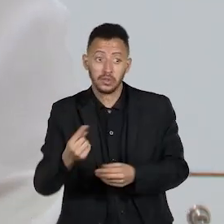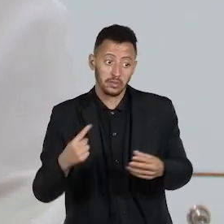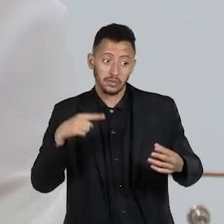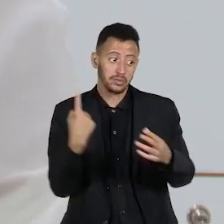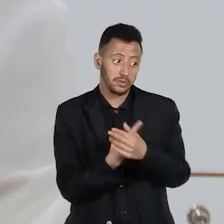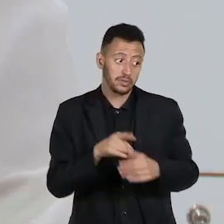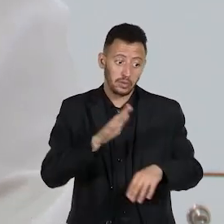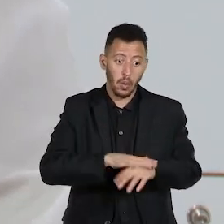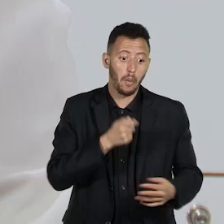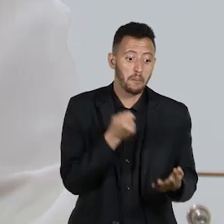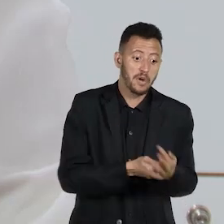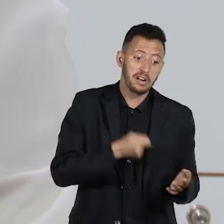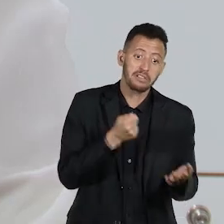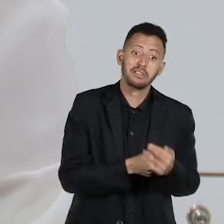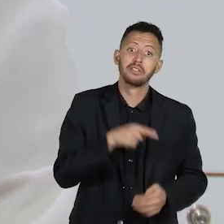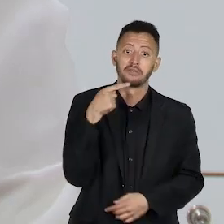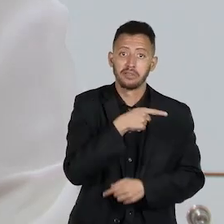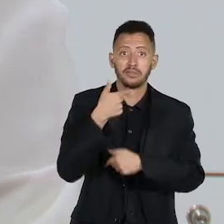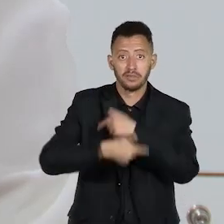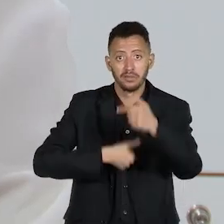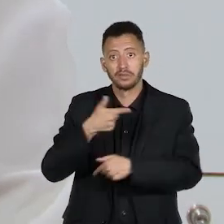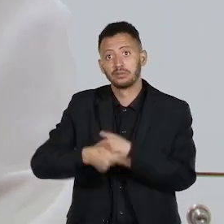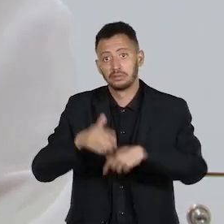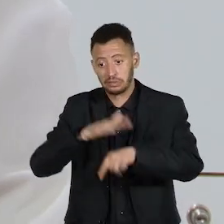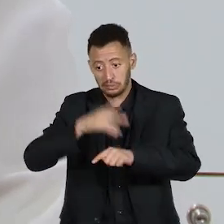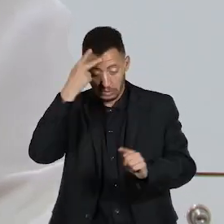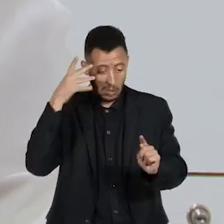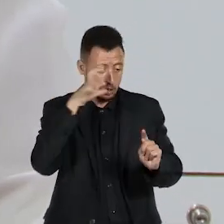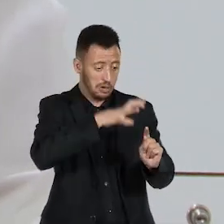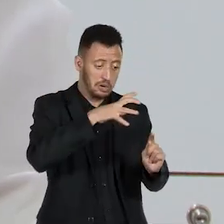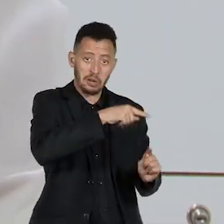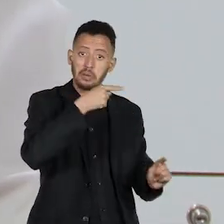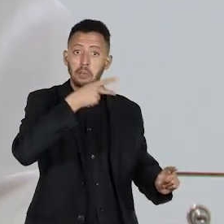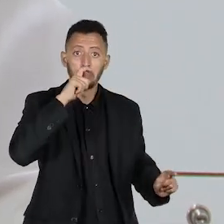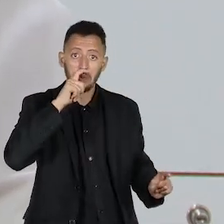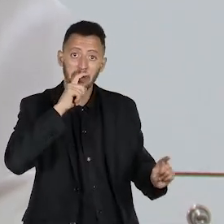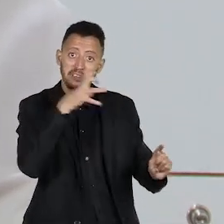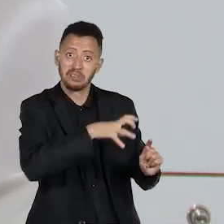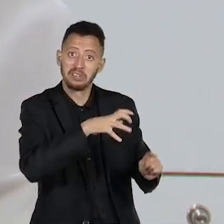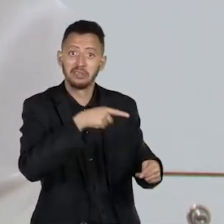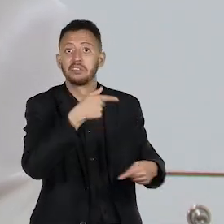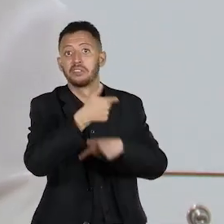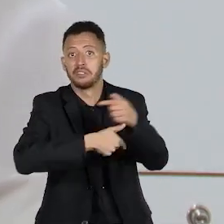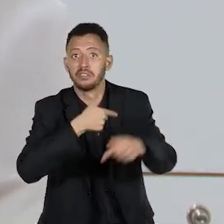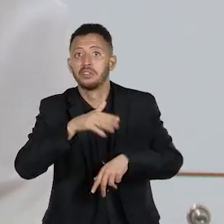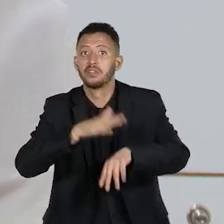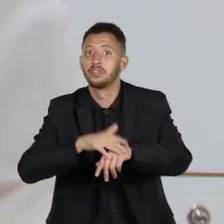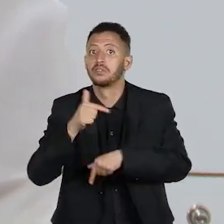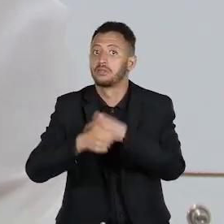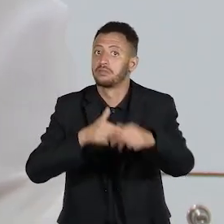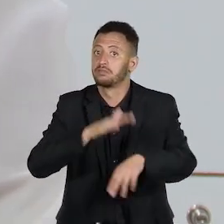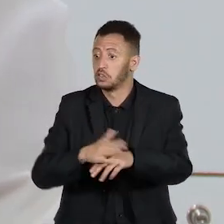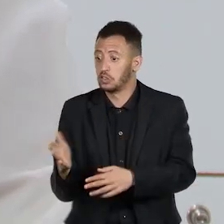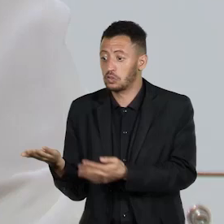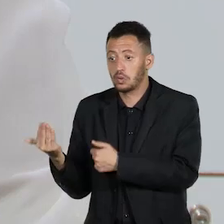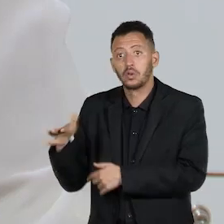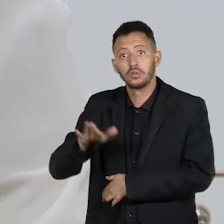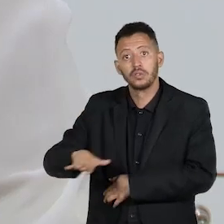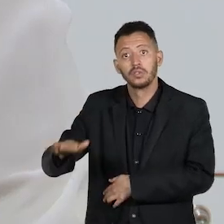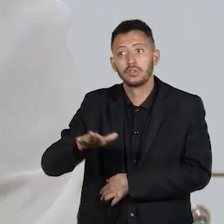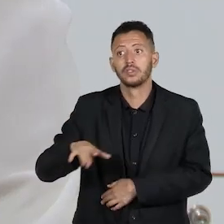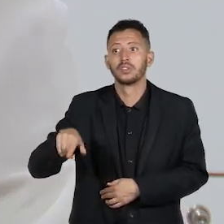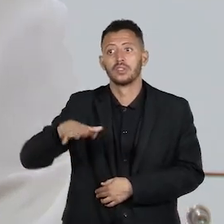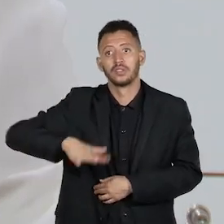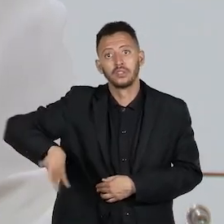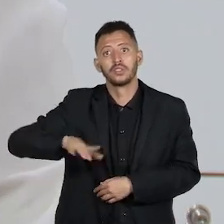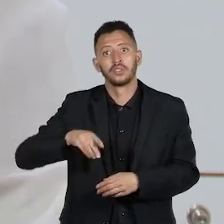é colocada à força, muitas vezes, ou por coação dos seus pais, a um trabalho infantil